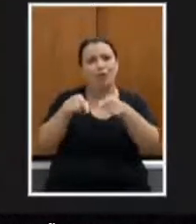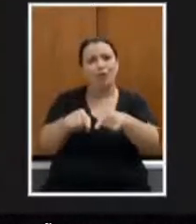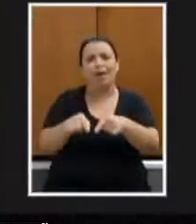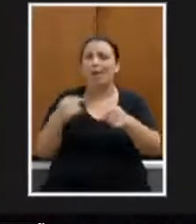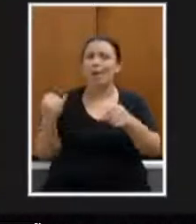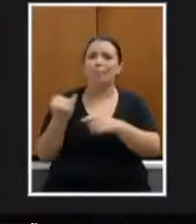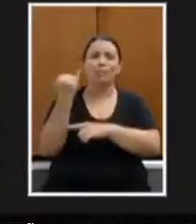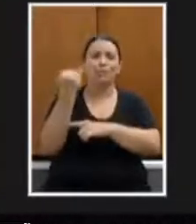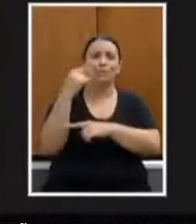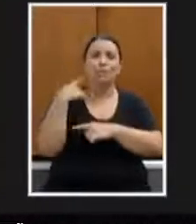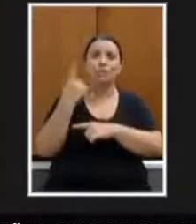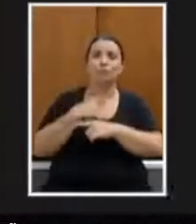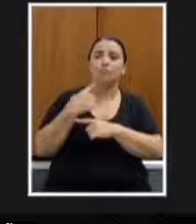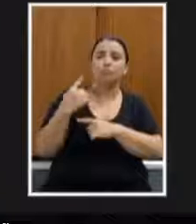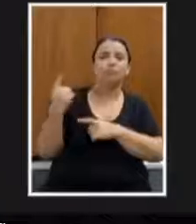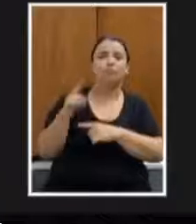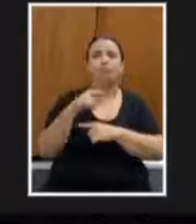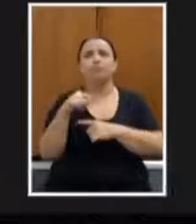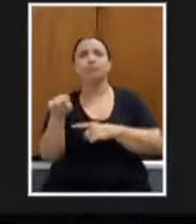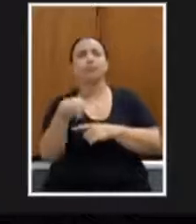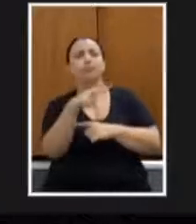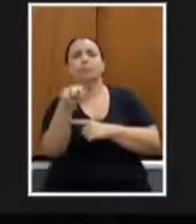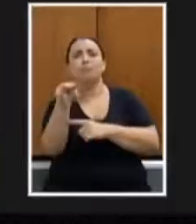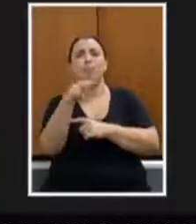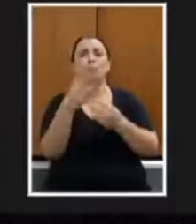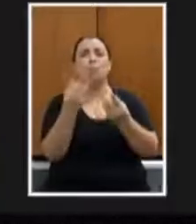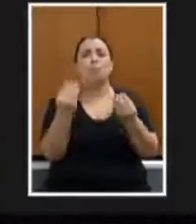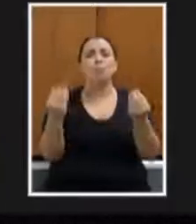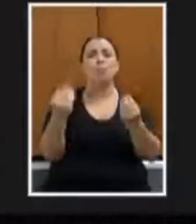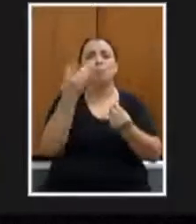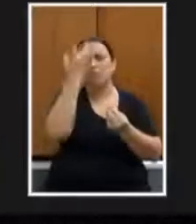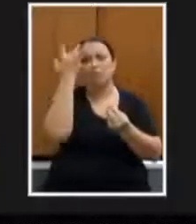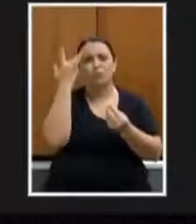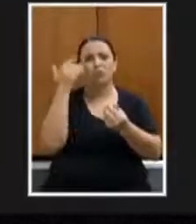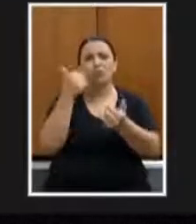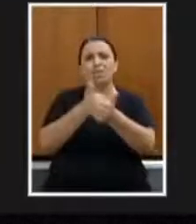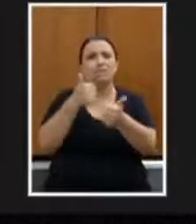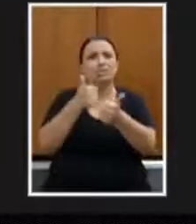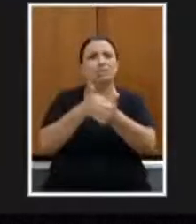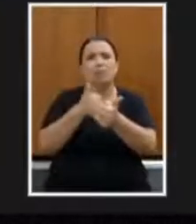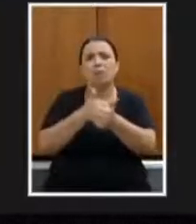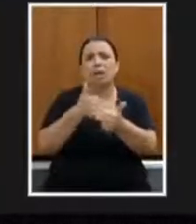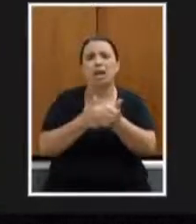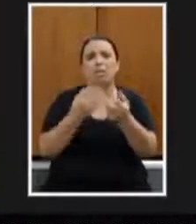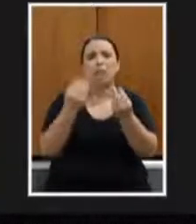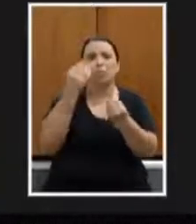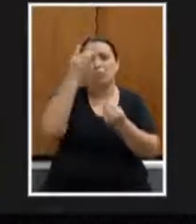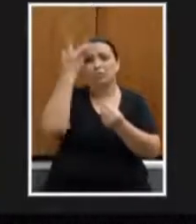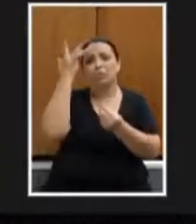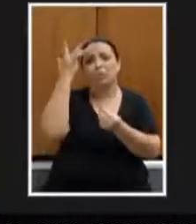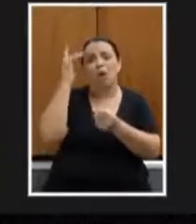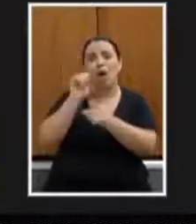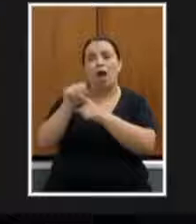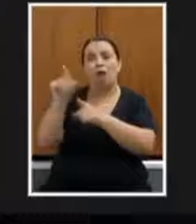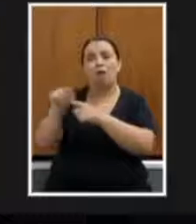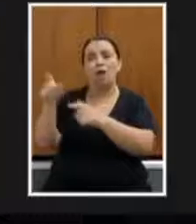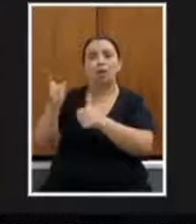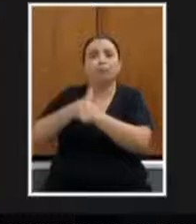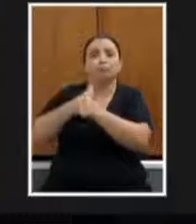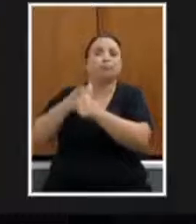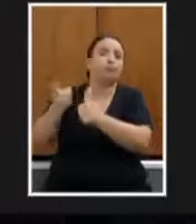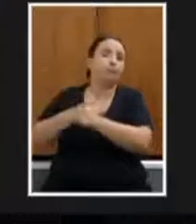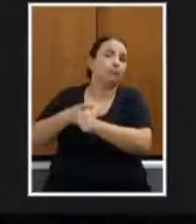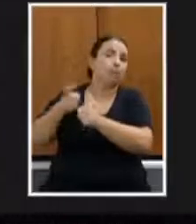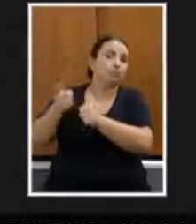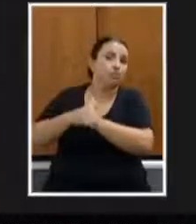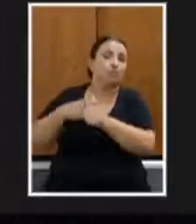vem aumentando o número de desempregados, de pessoas sem condições de pagar aluguel, de pessoas que estão tendo a rua como seu lar, como